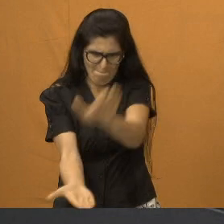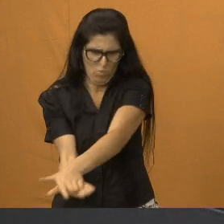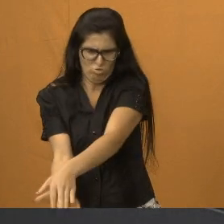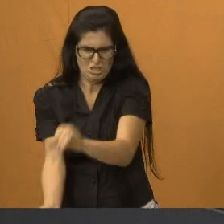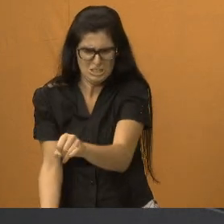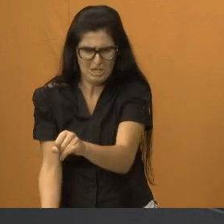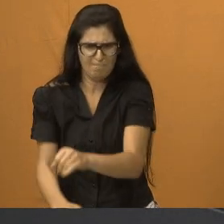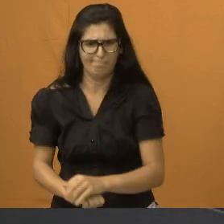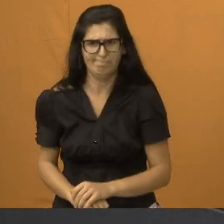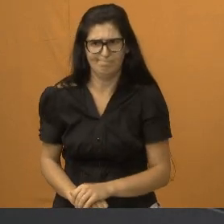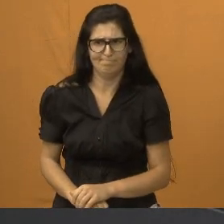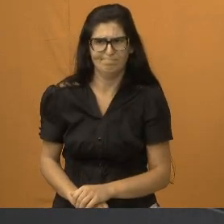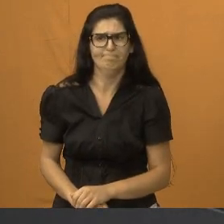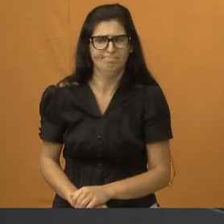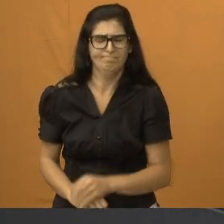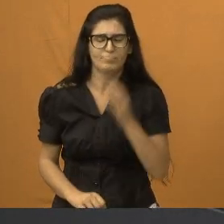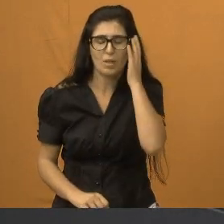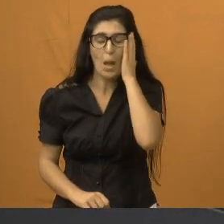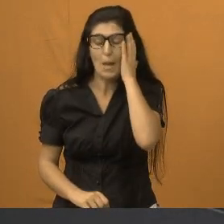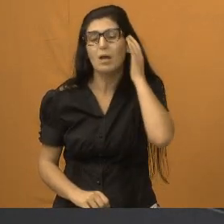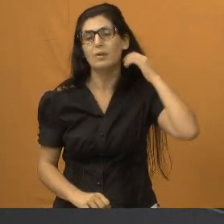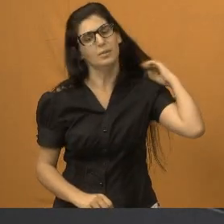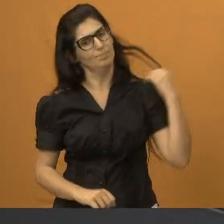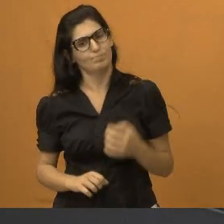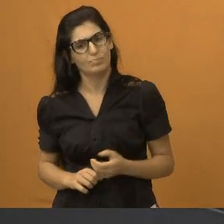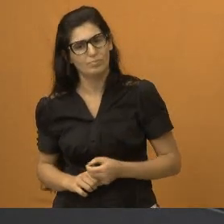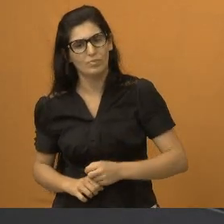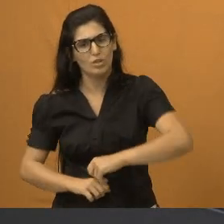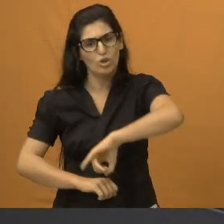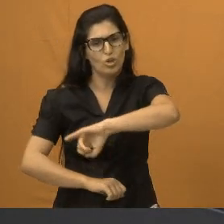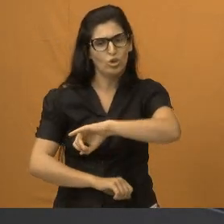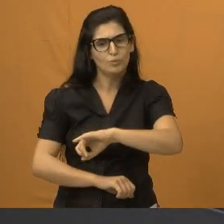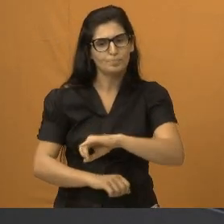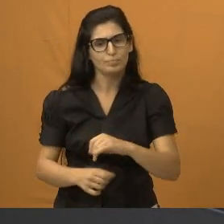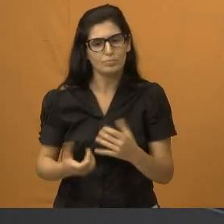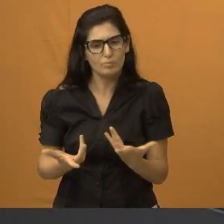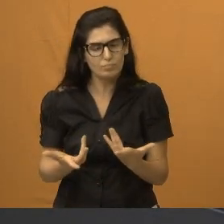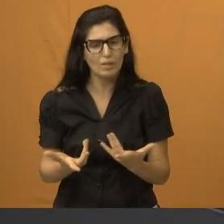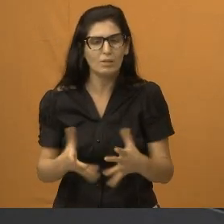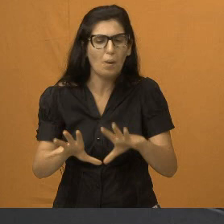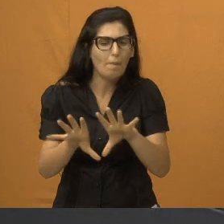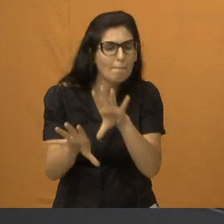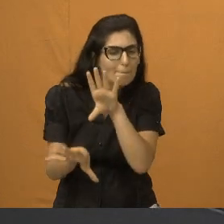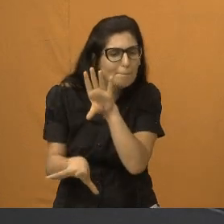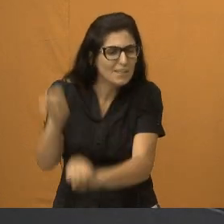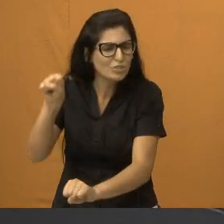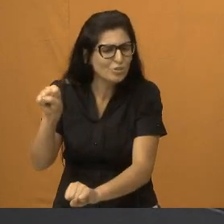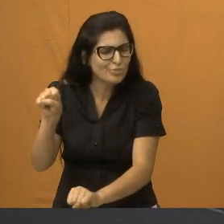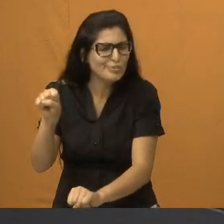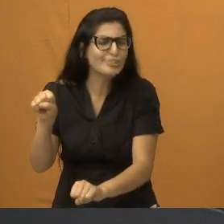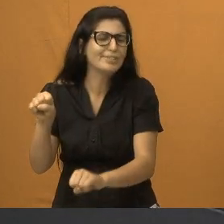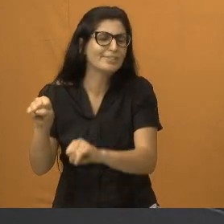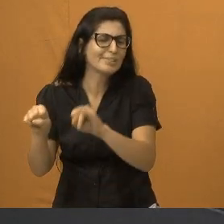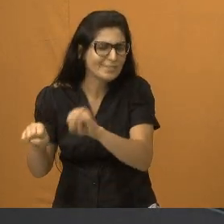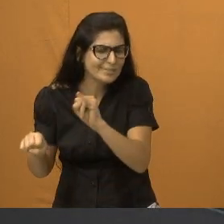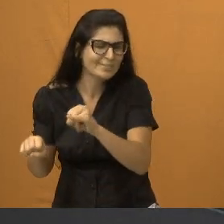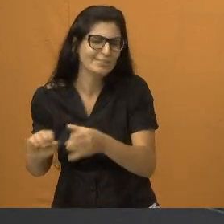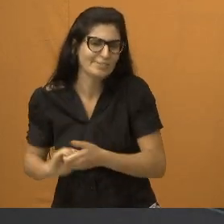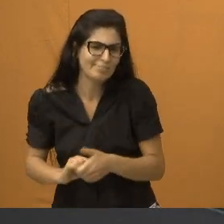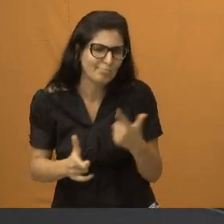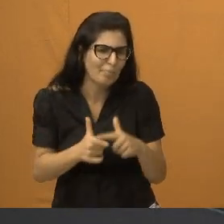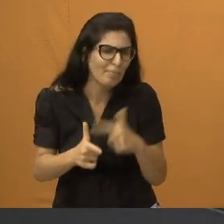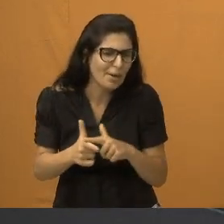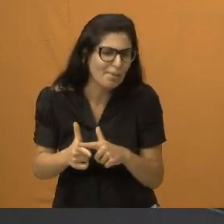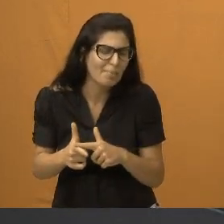essa judicialização realmente ela prejudica, porque faz um orçamento, né, para comprar um remédio, para comprar não sei o quê, daqui a pouco vem